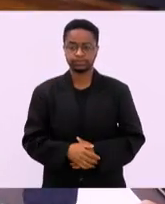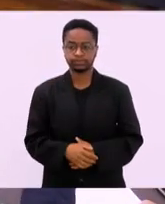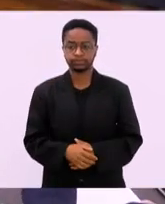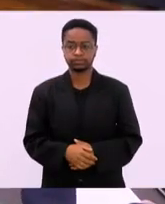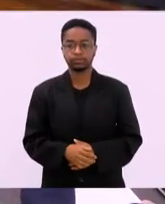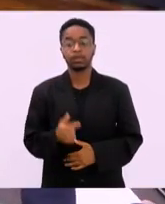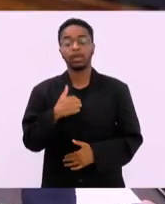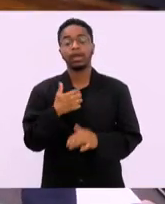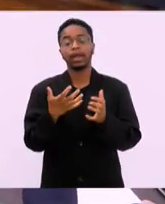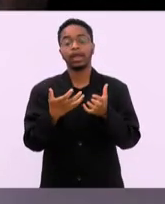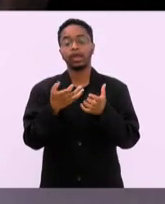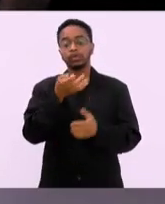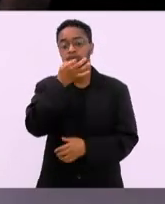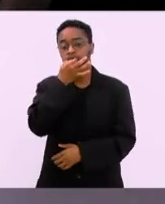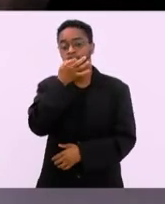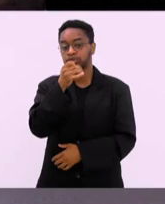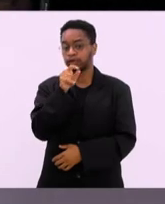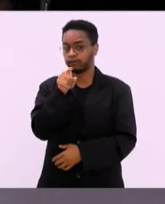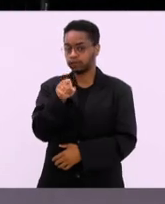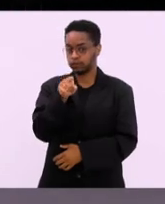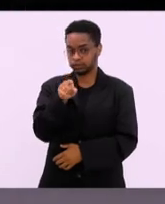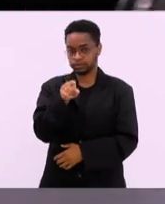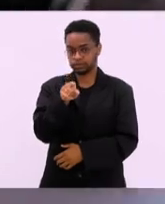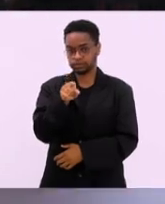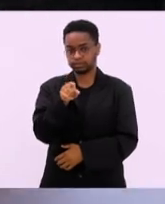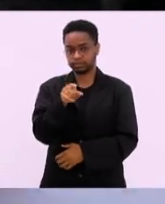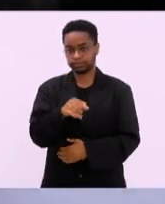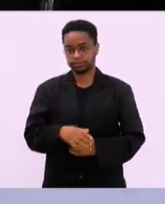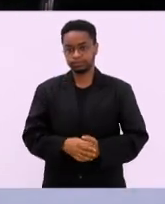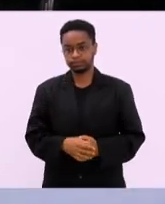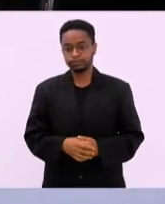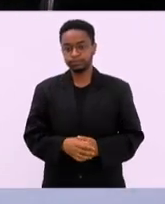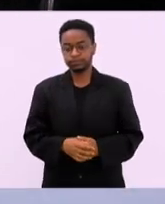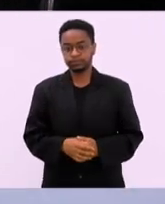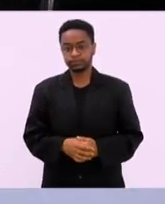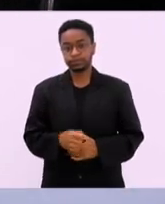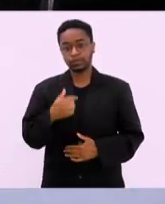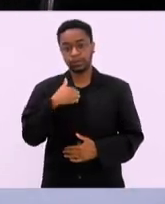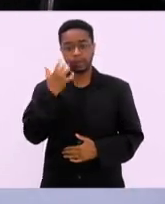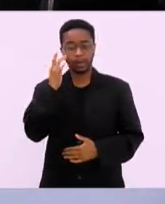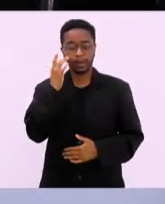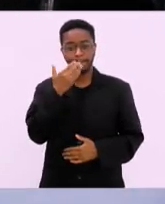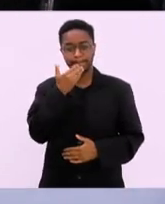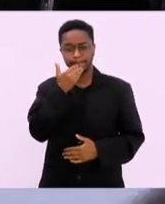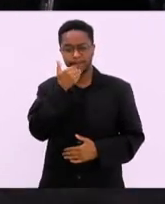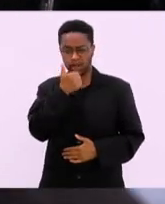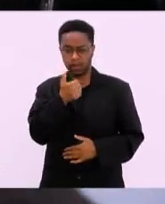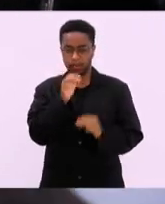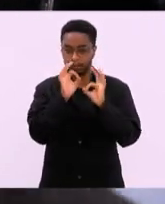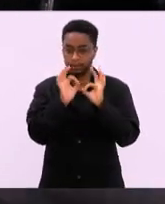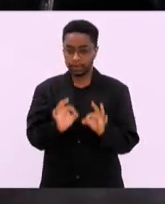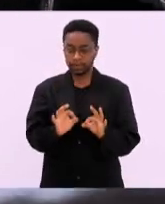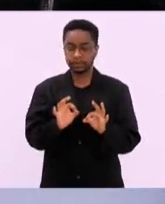queria sugerir a Vossa Excelência, né, que ficaria melhor ainda se